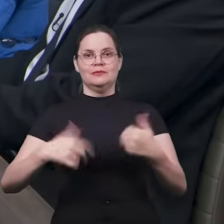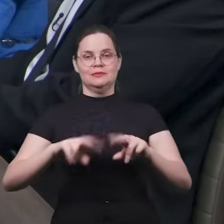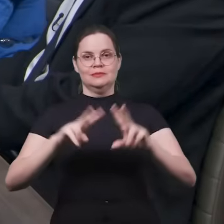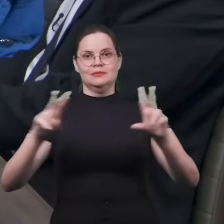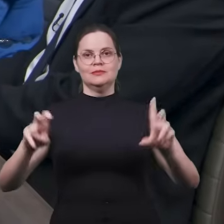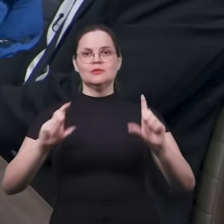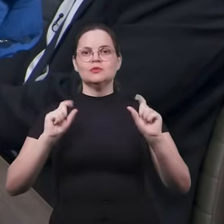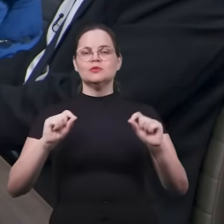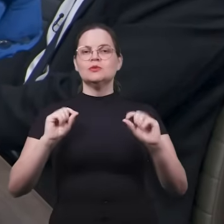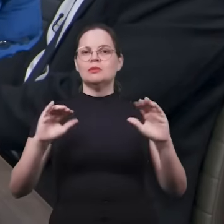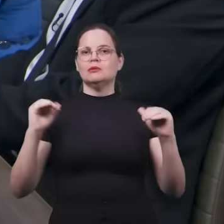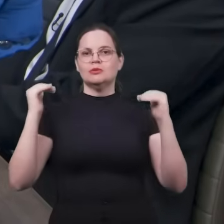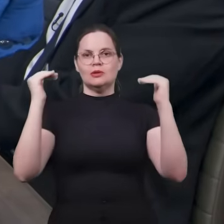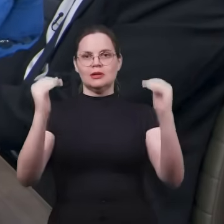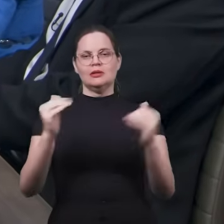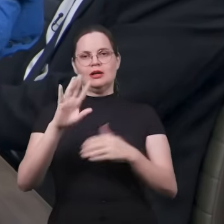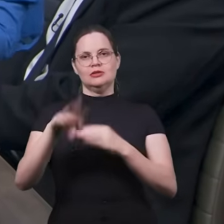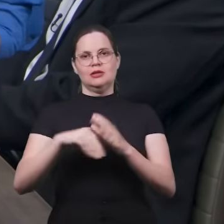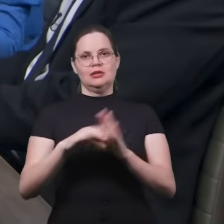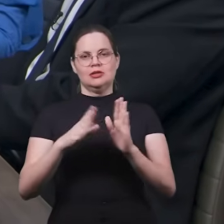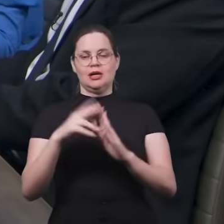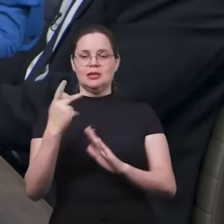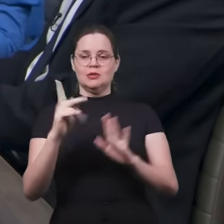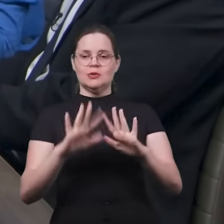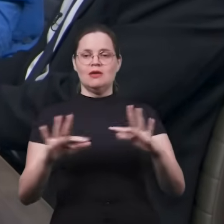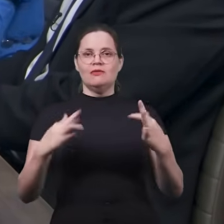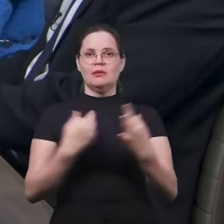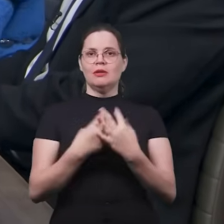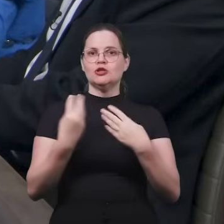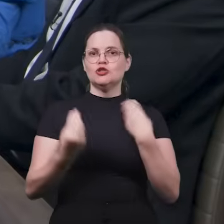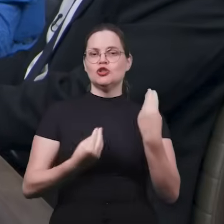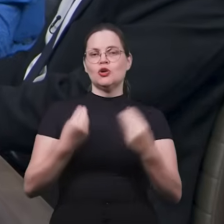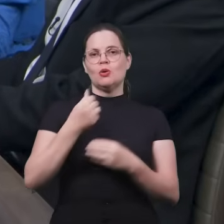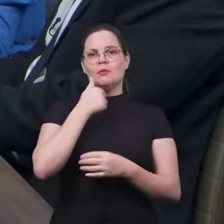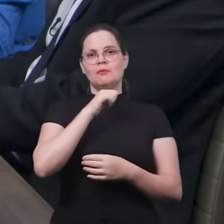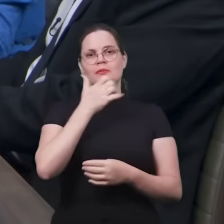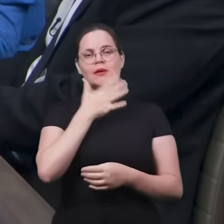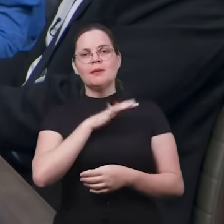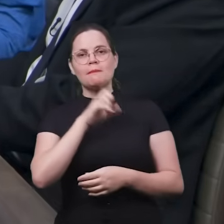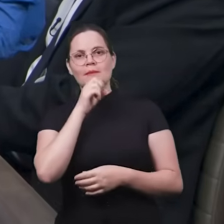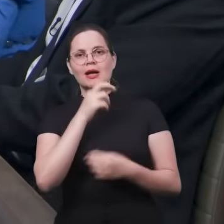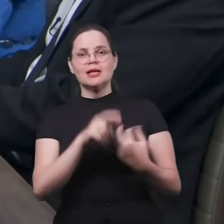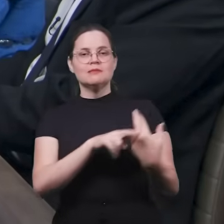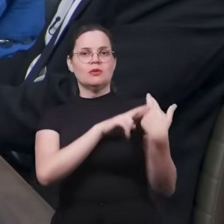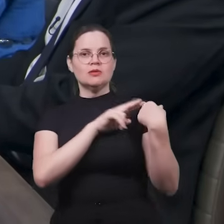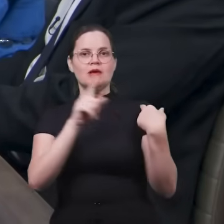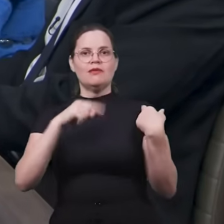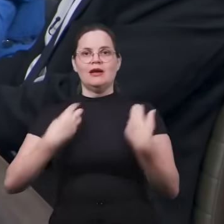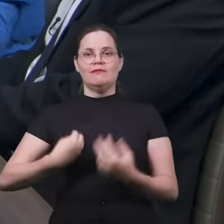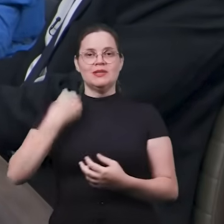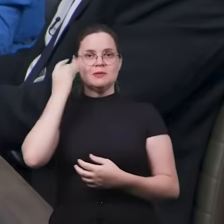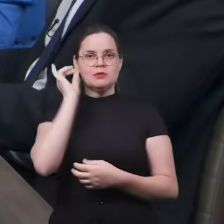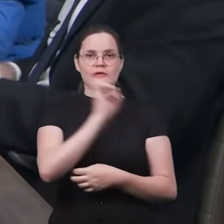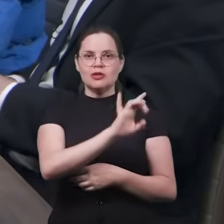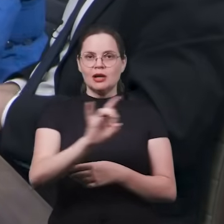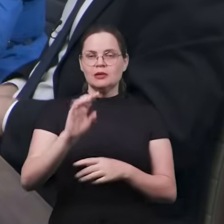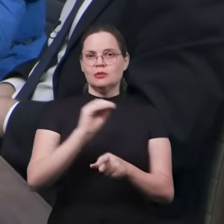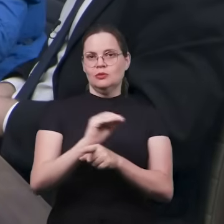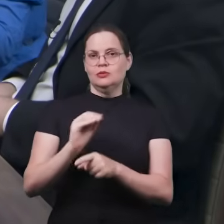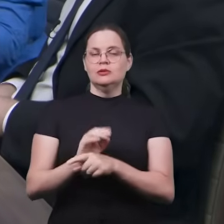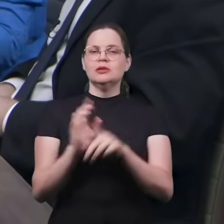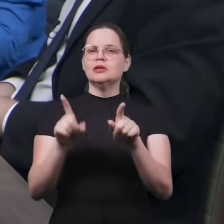sobre a autoridade espiritual das suas famílias e sobre o modo também, Bel, como os